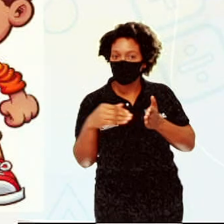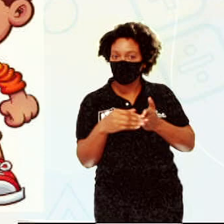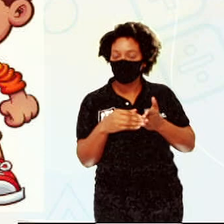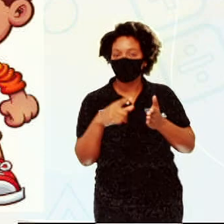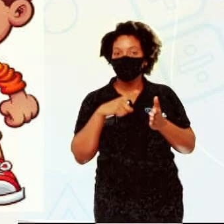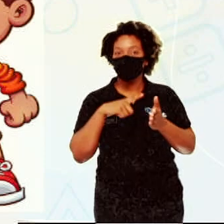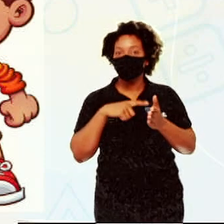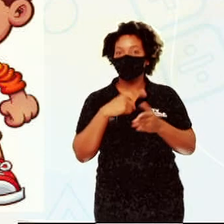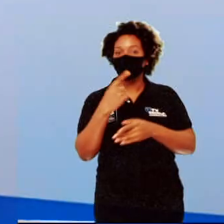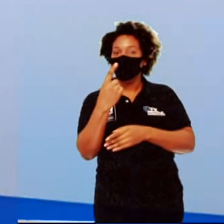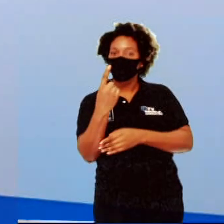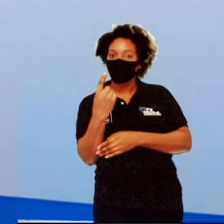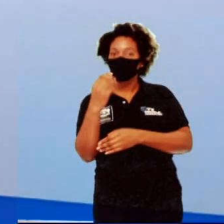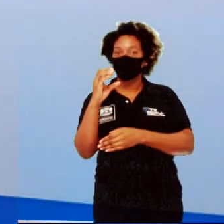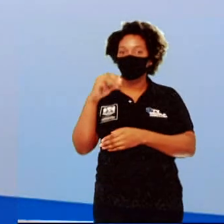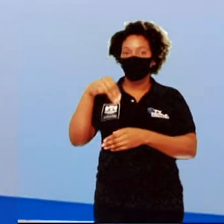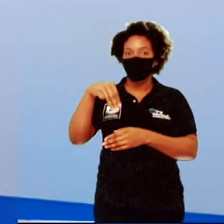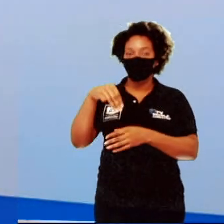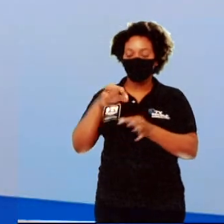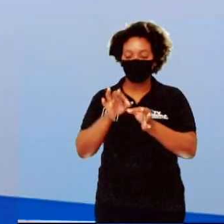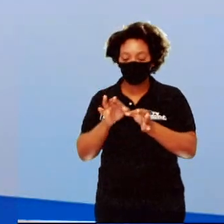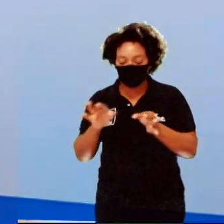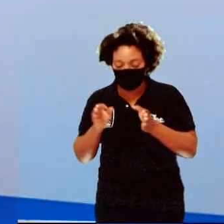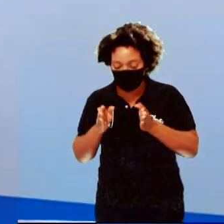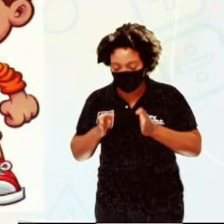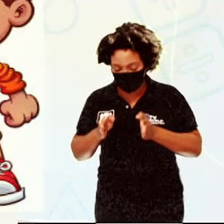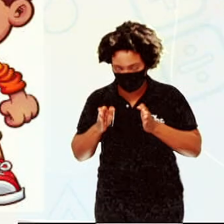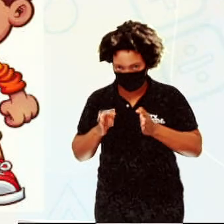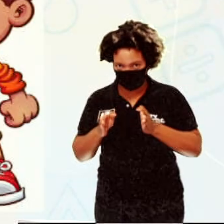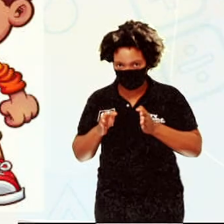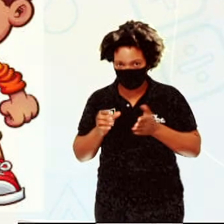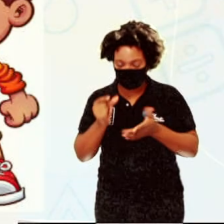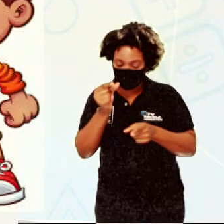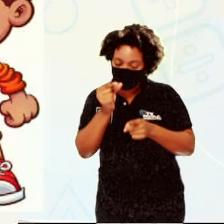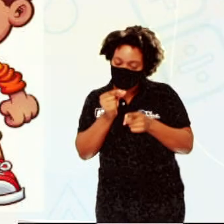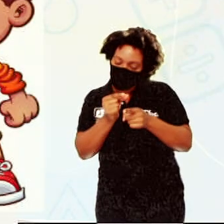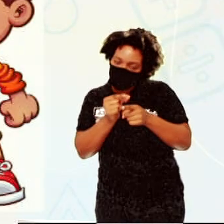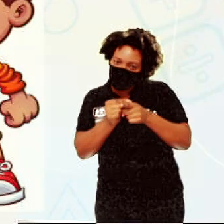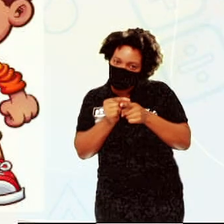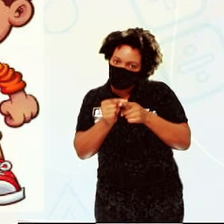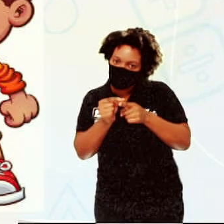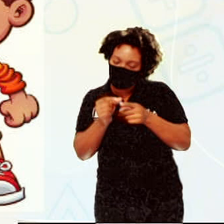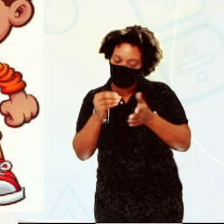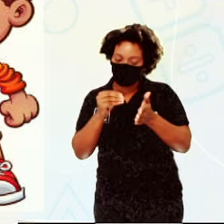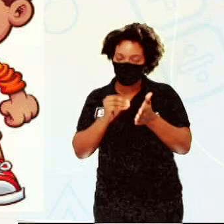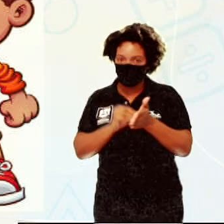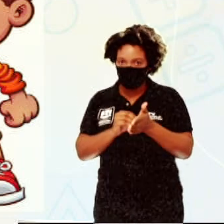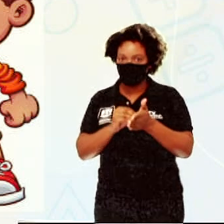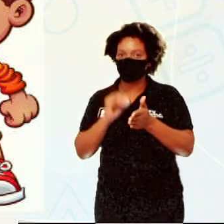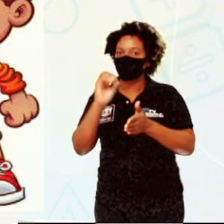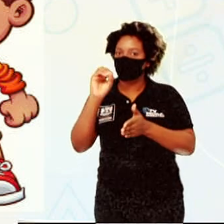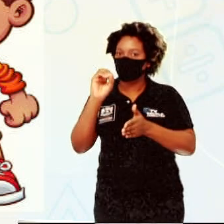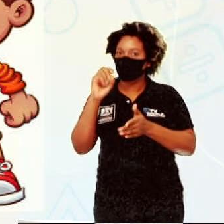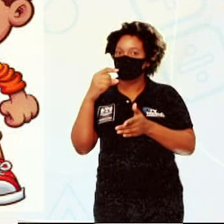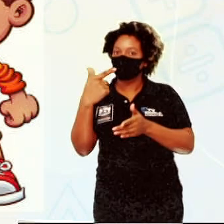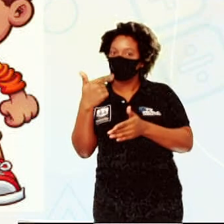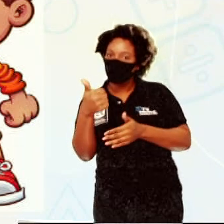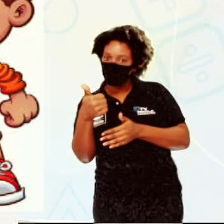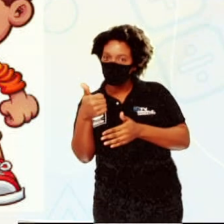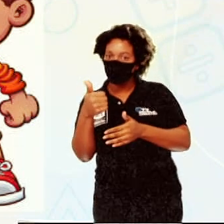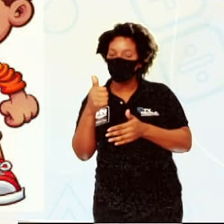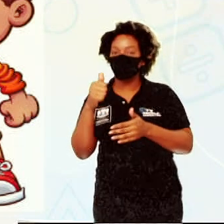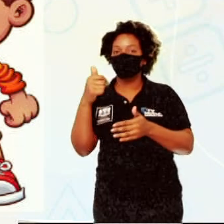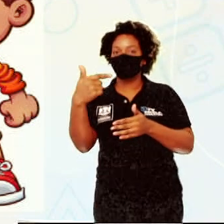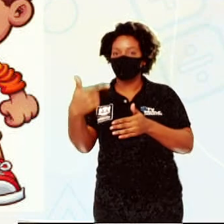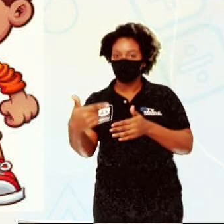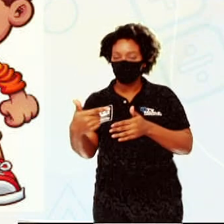centímetro. Esse é o espaço correspondente a 1 centímetro. Então, do 0 para o 1, do 1 para o 2,